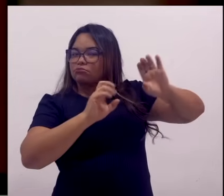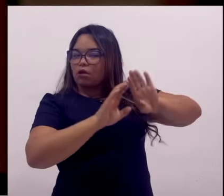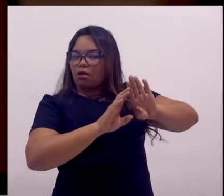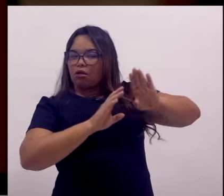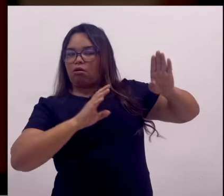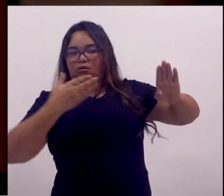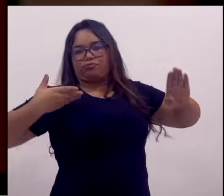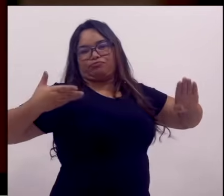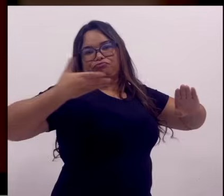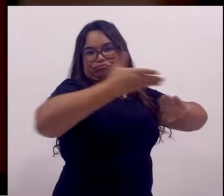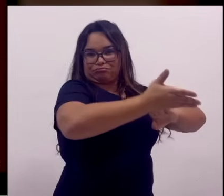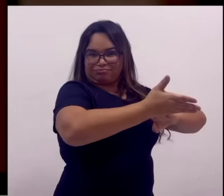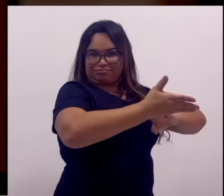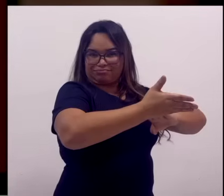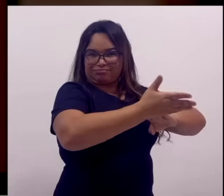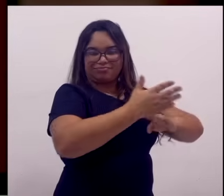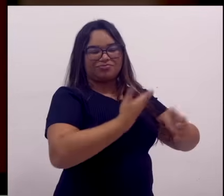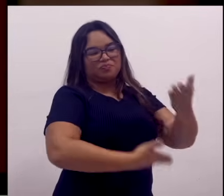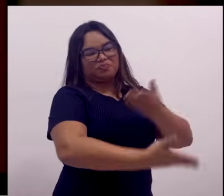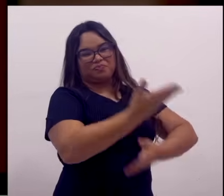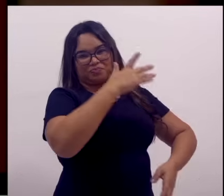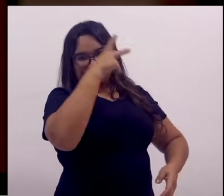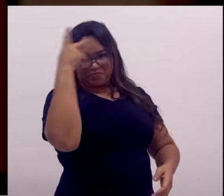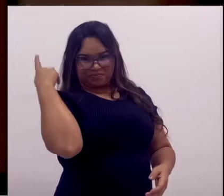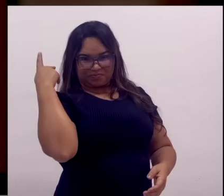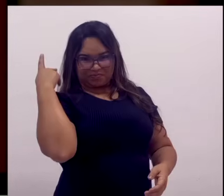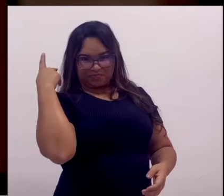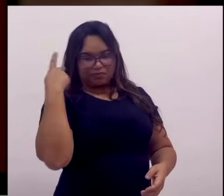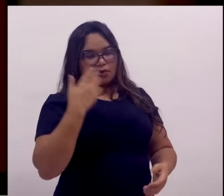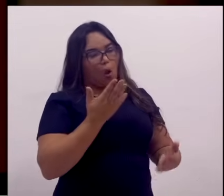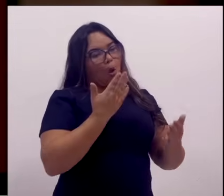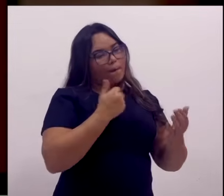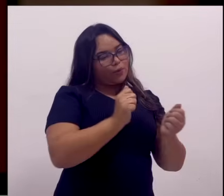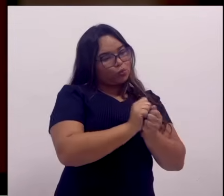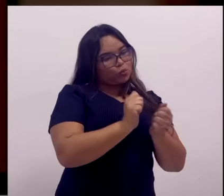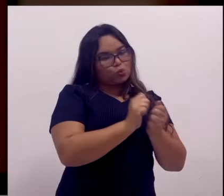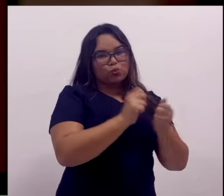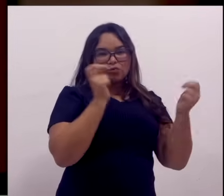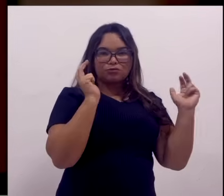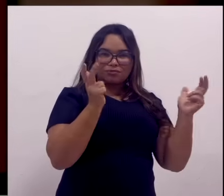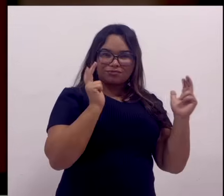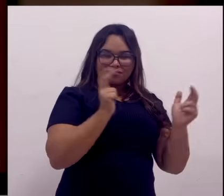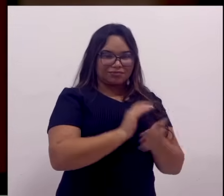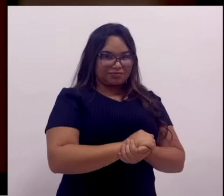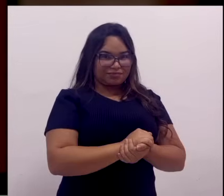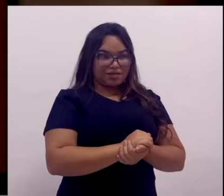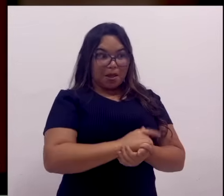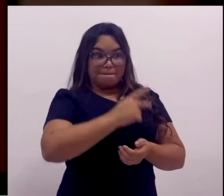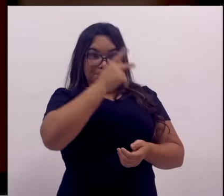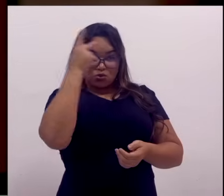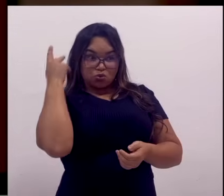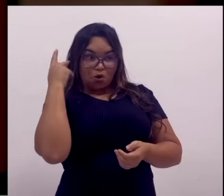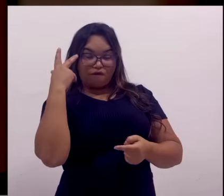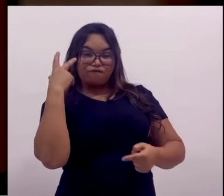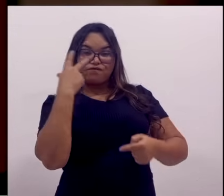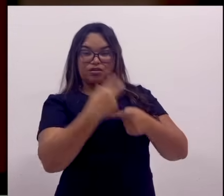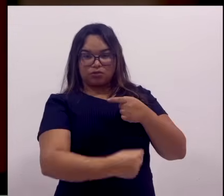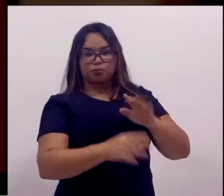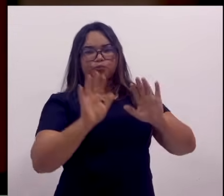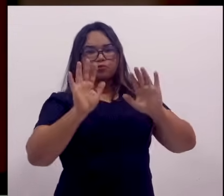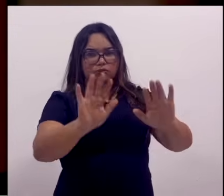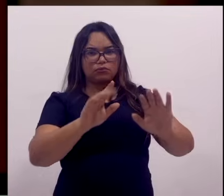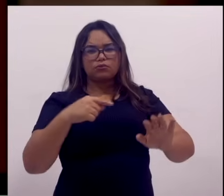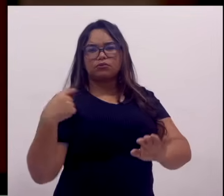ouvir a minha voz e abrir a porta, eu entrarei e cearei com ele. Deus não força ninguém. Eu cearei com ele e